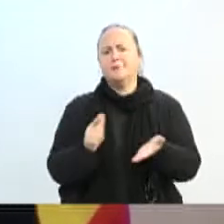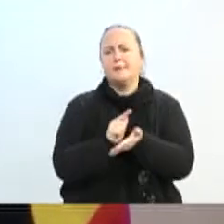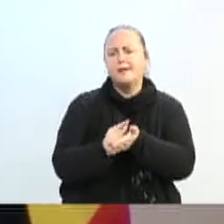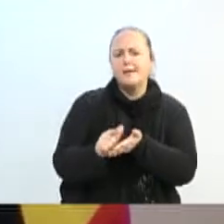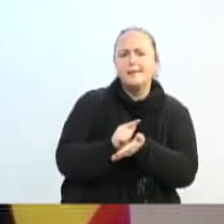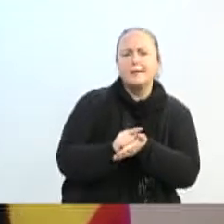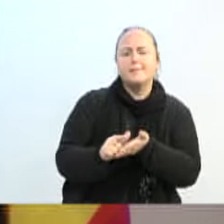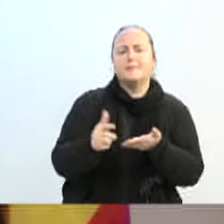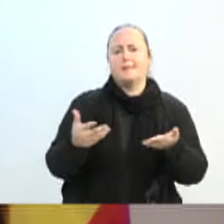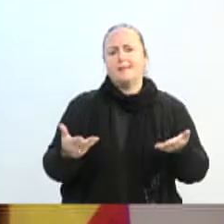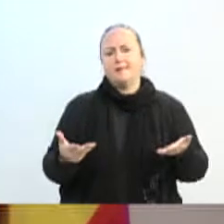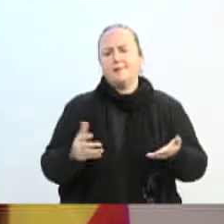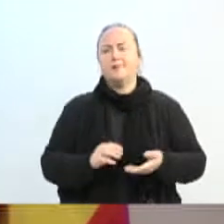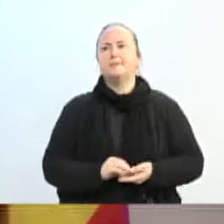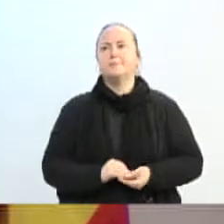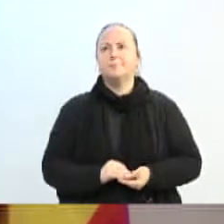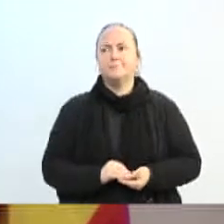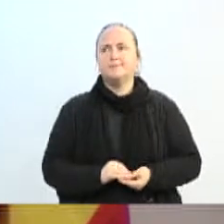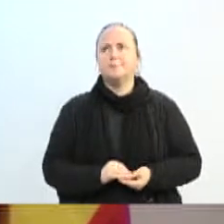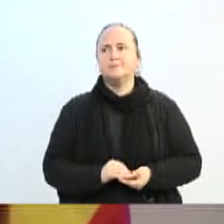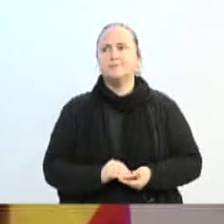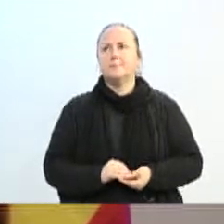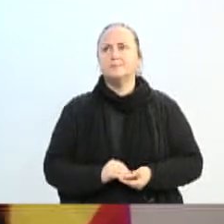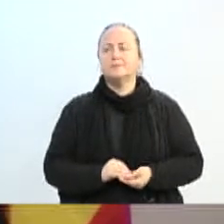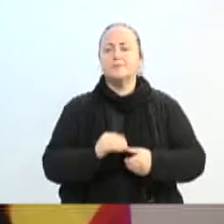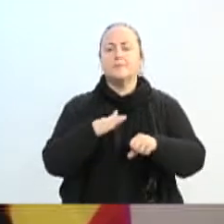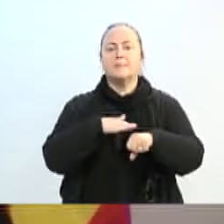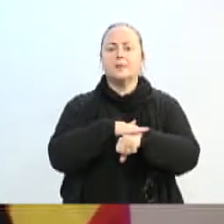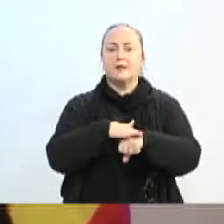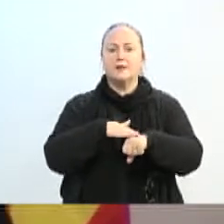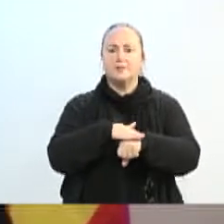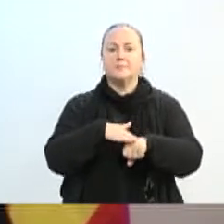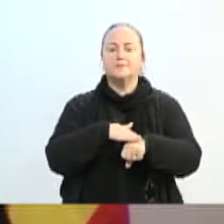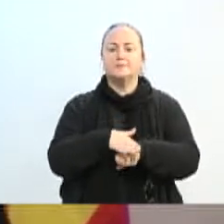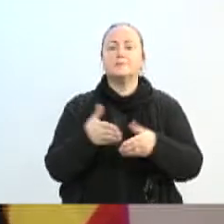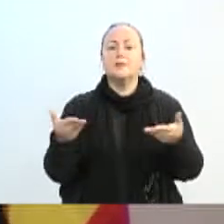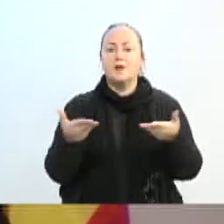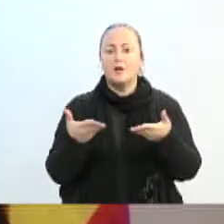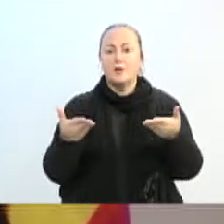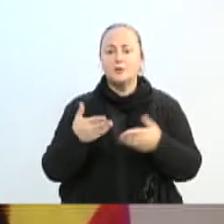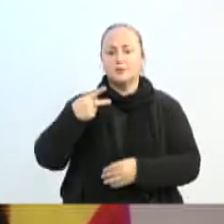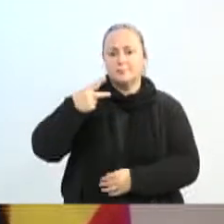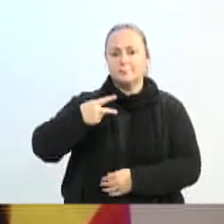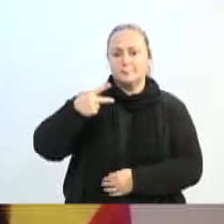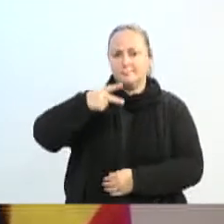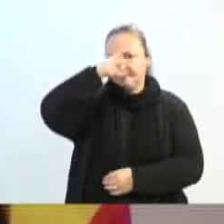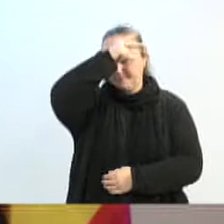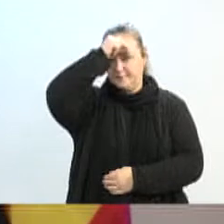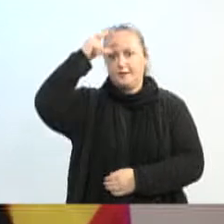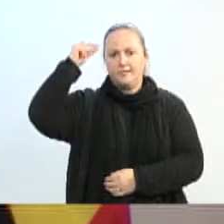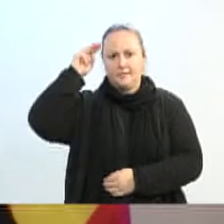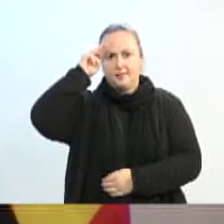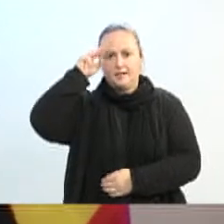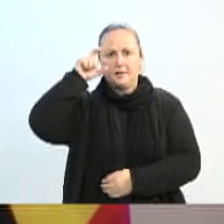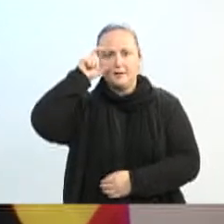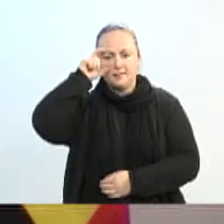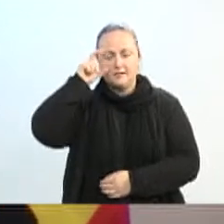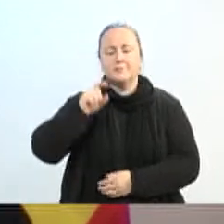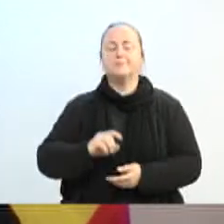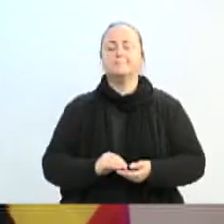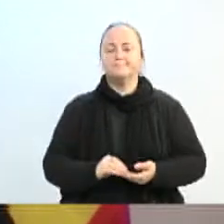ali eu conversei inclusive hoje com a vice-prefeita já tenho conversado com ela